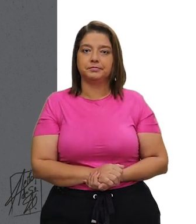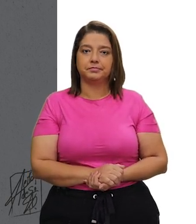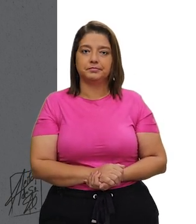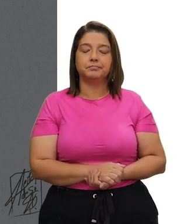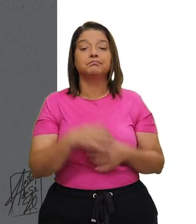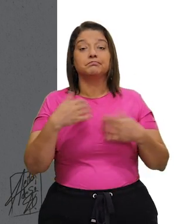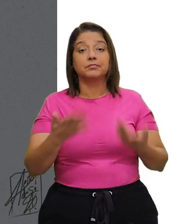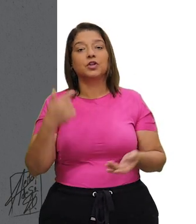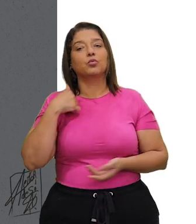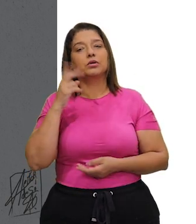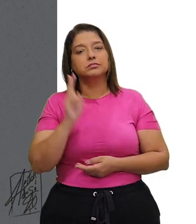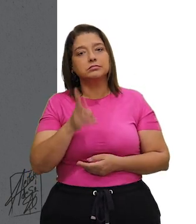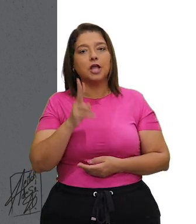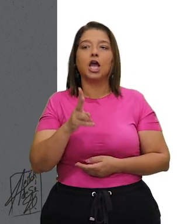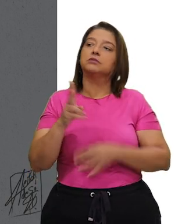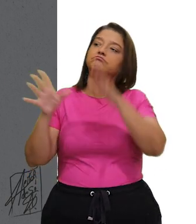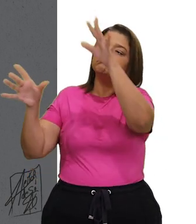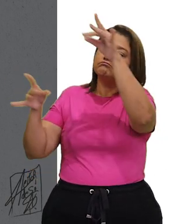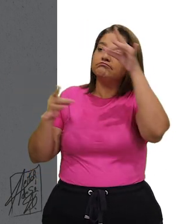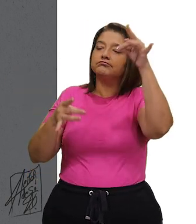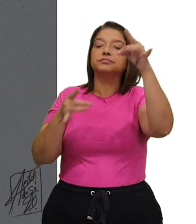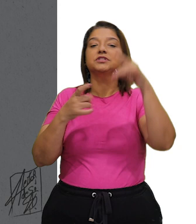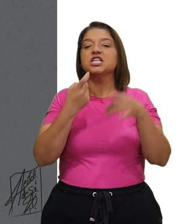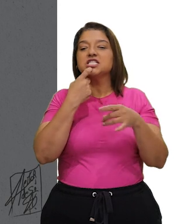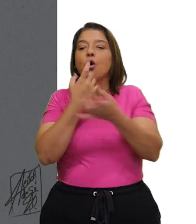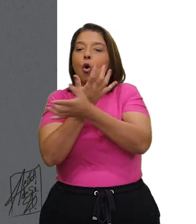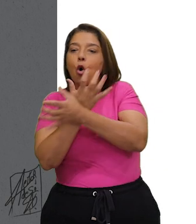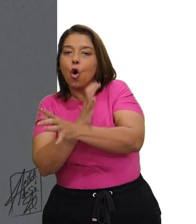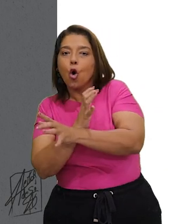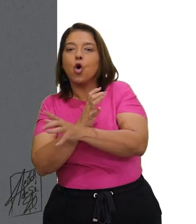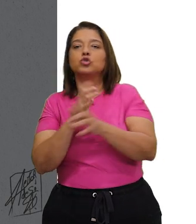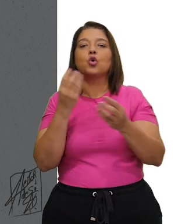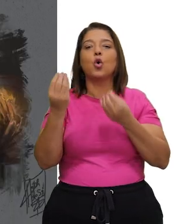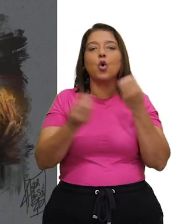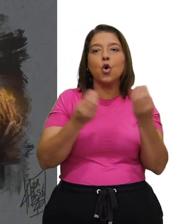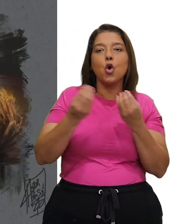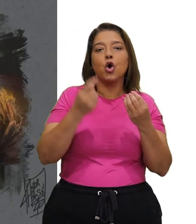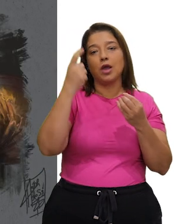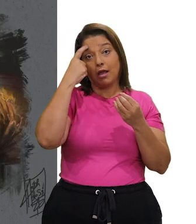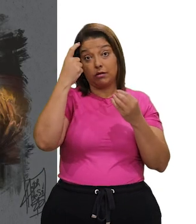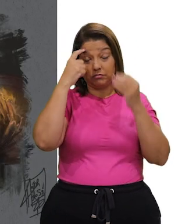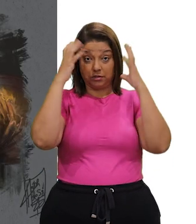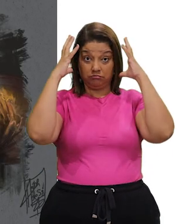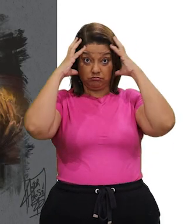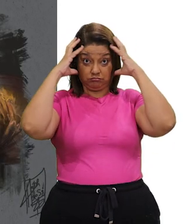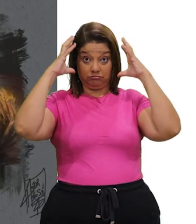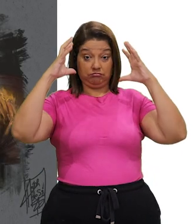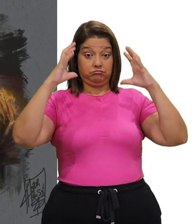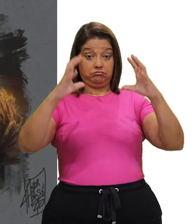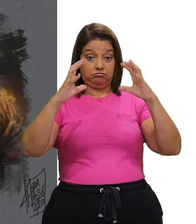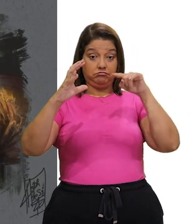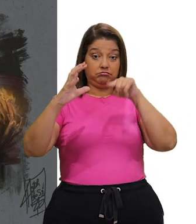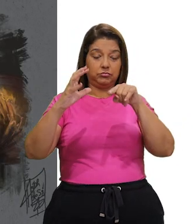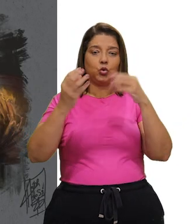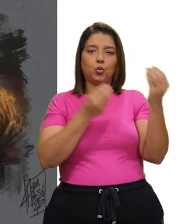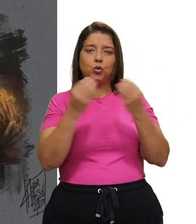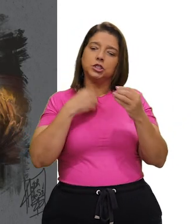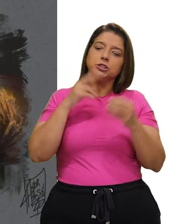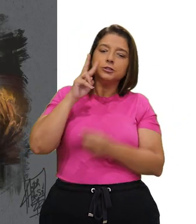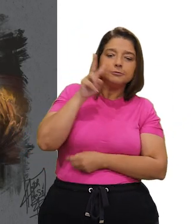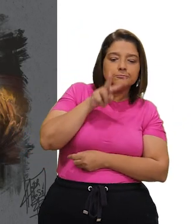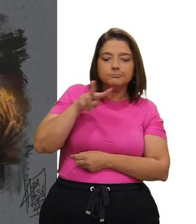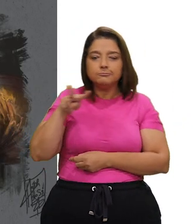Representações esqueléticas e eu enfatizo algumas partes por exemplo o crânio e eu tento fazer um desenho de observação daquela